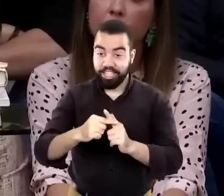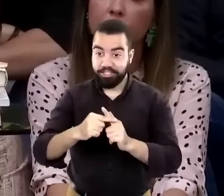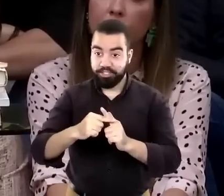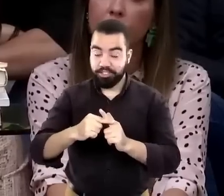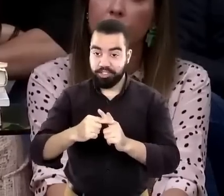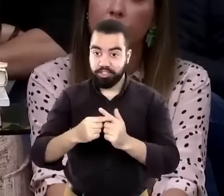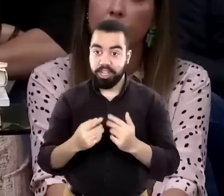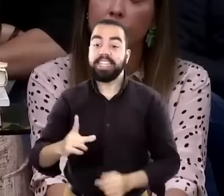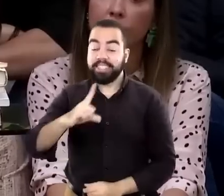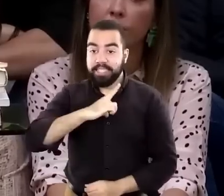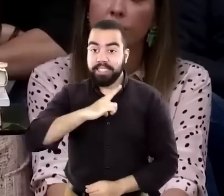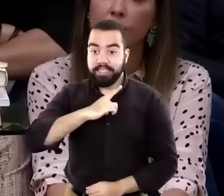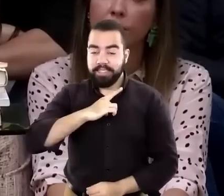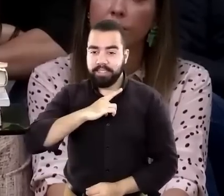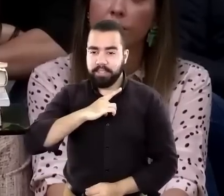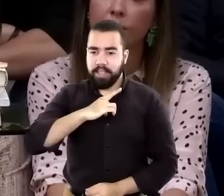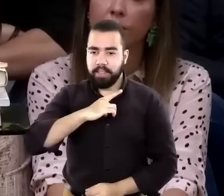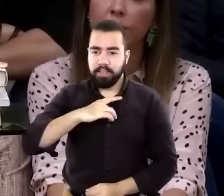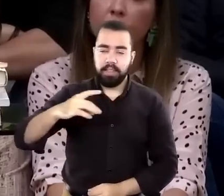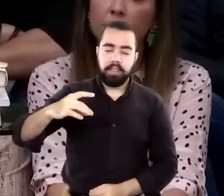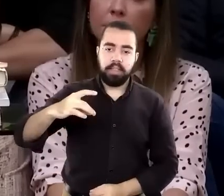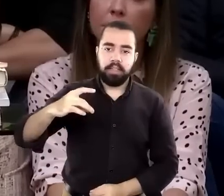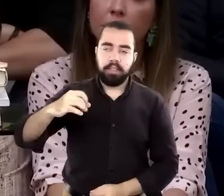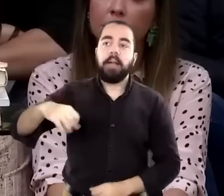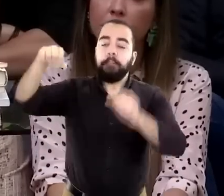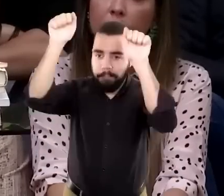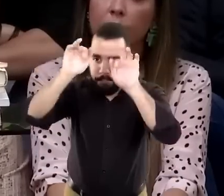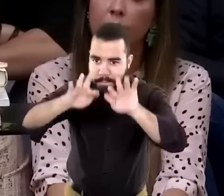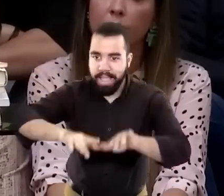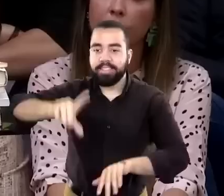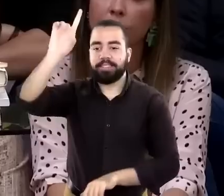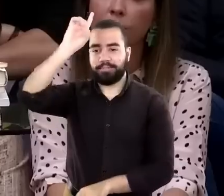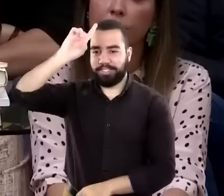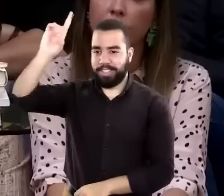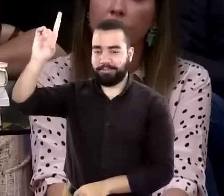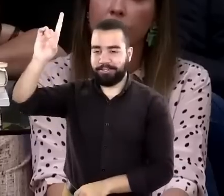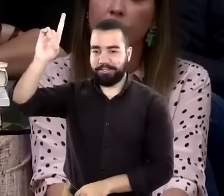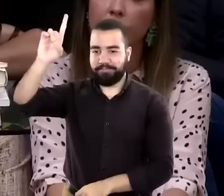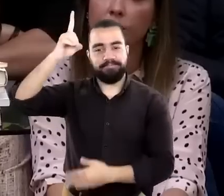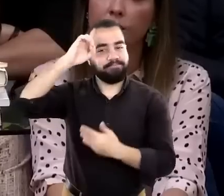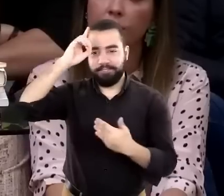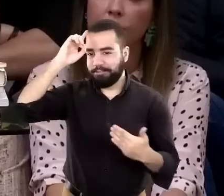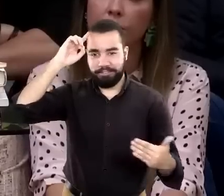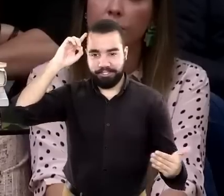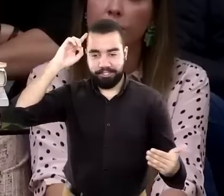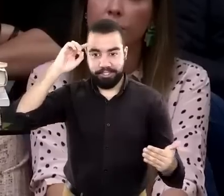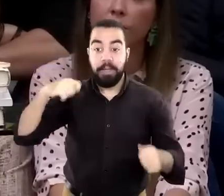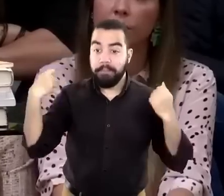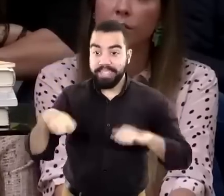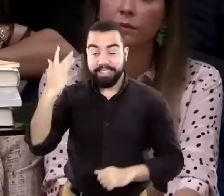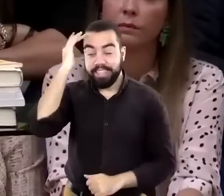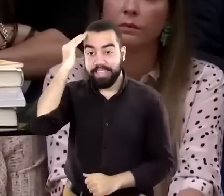é abastecida pelos próprios recursos de Deus. Então vamos entender isso aqui, meus irmãos.